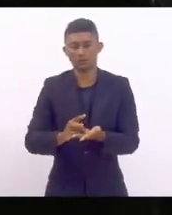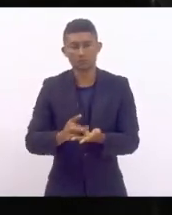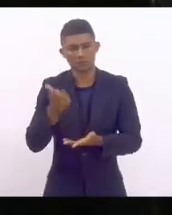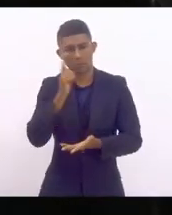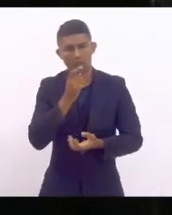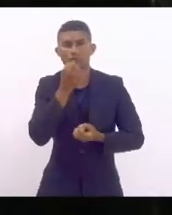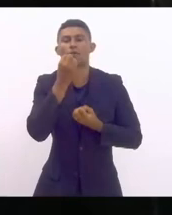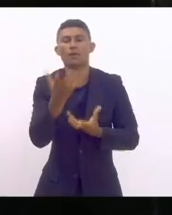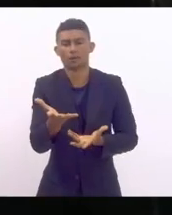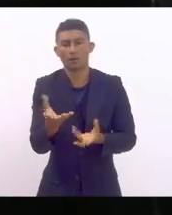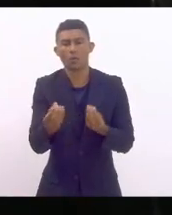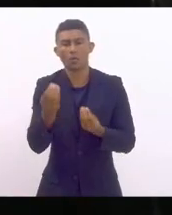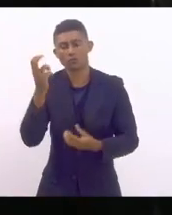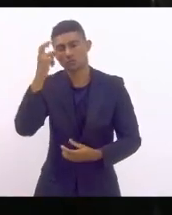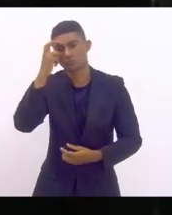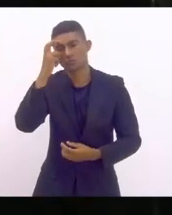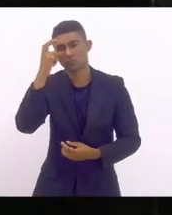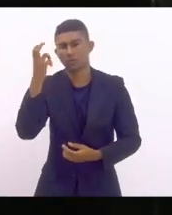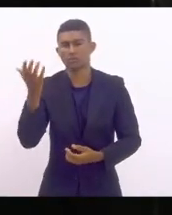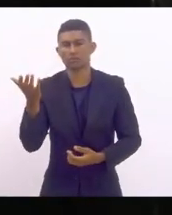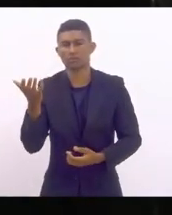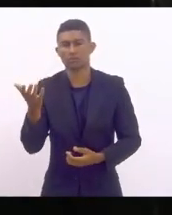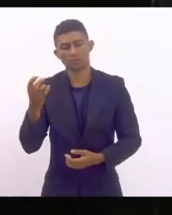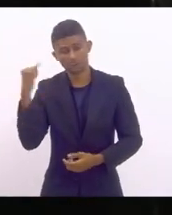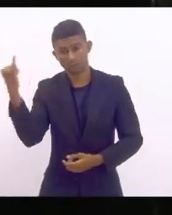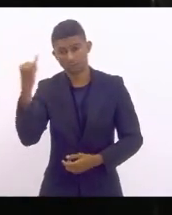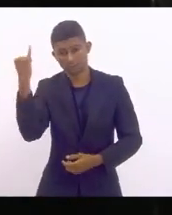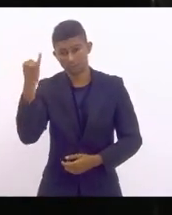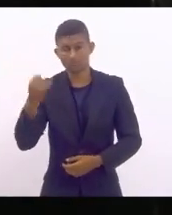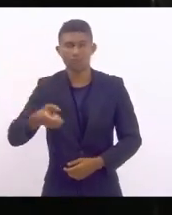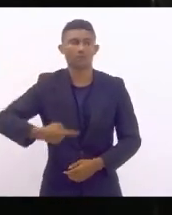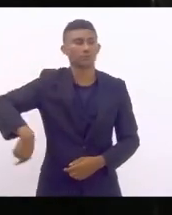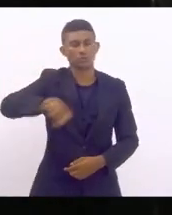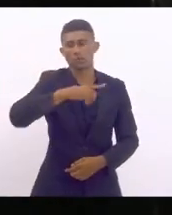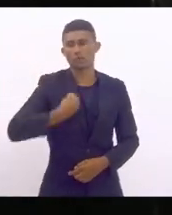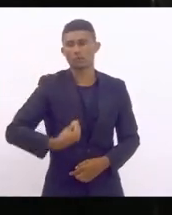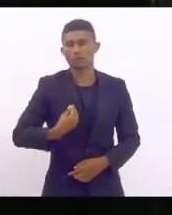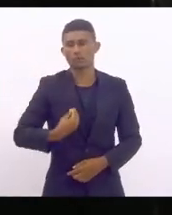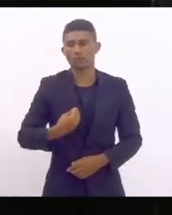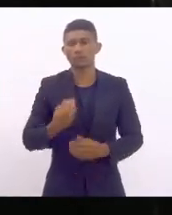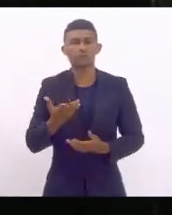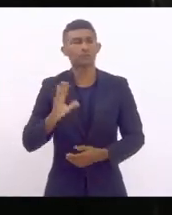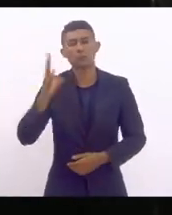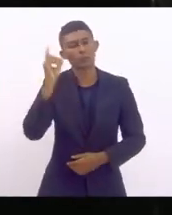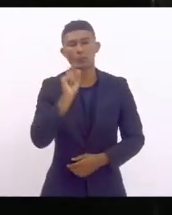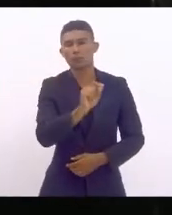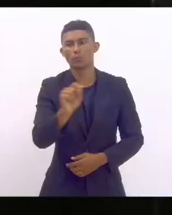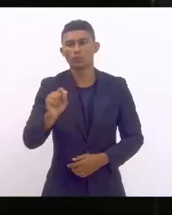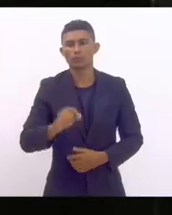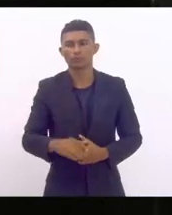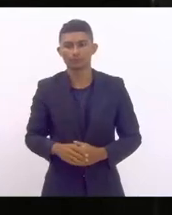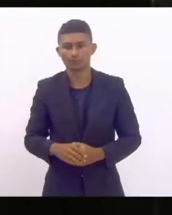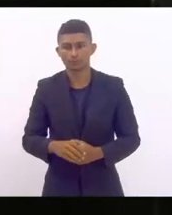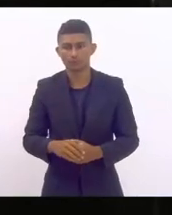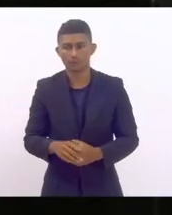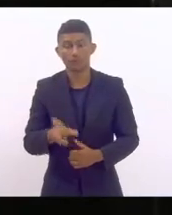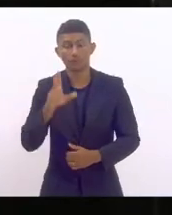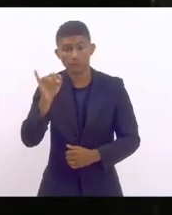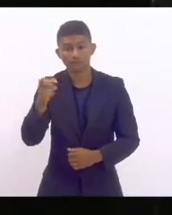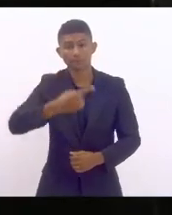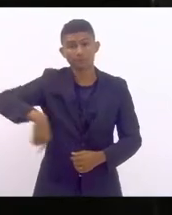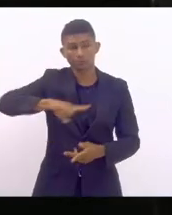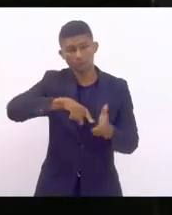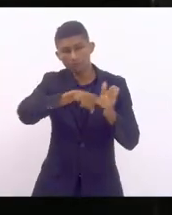claro que isto é importante nas nossas vidas e o que acontece se nós fizermos uma